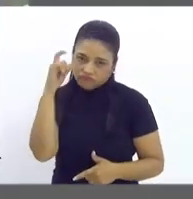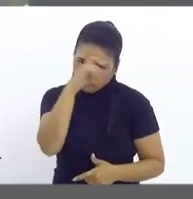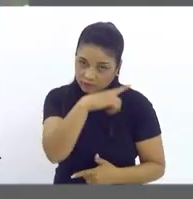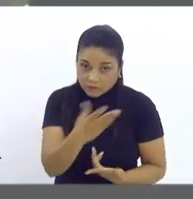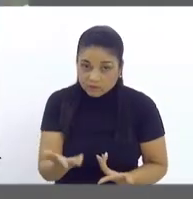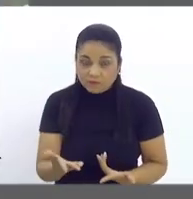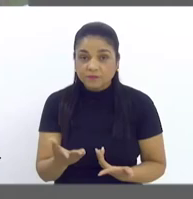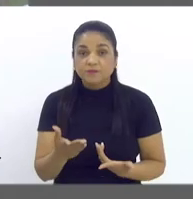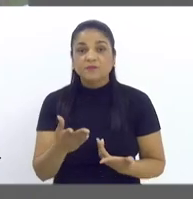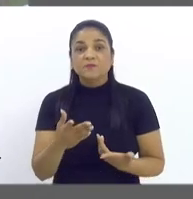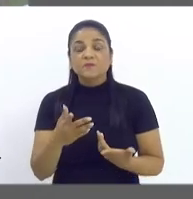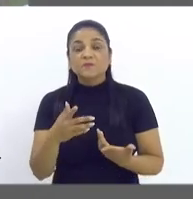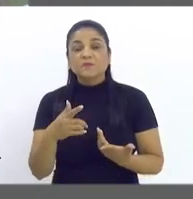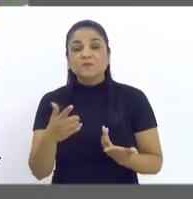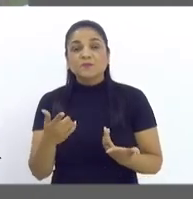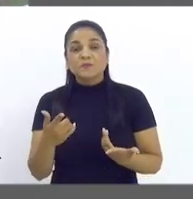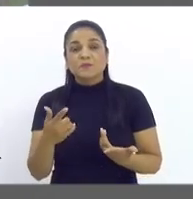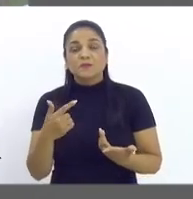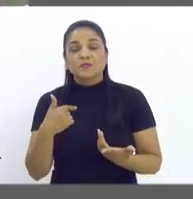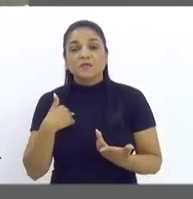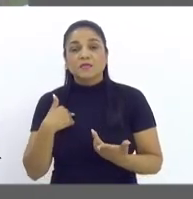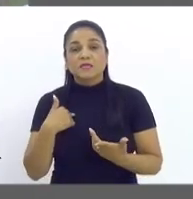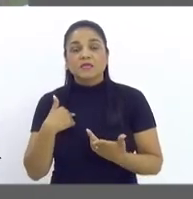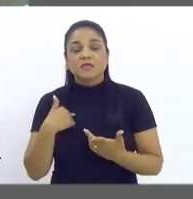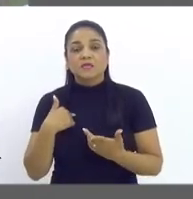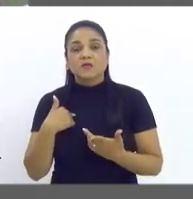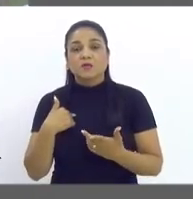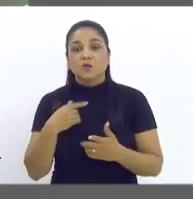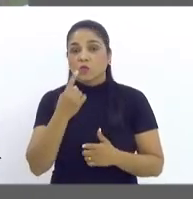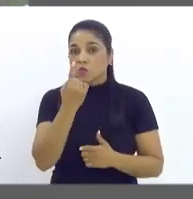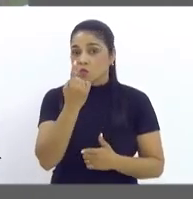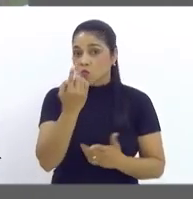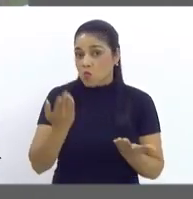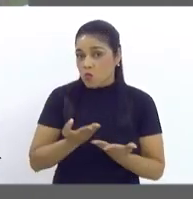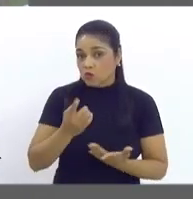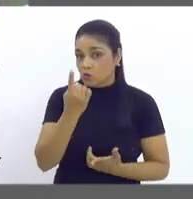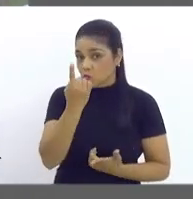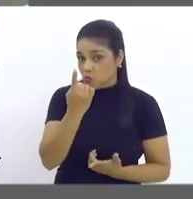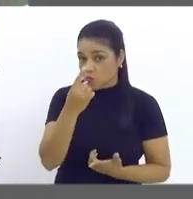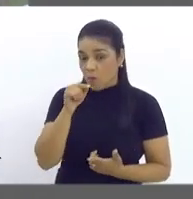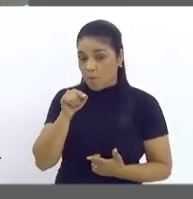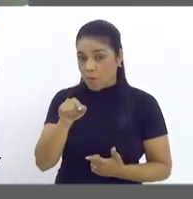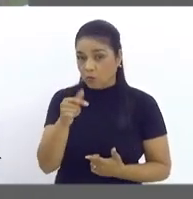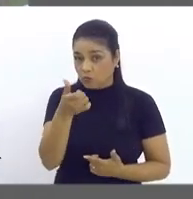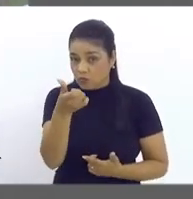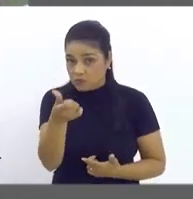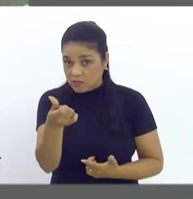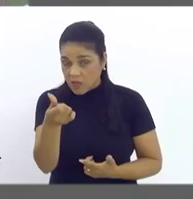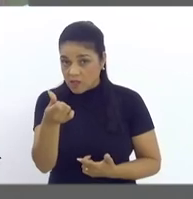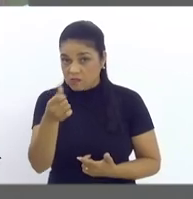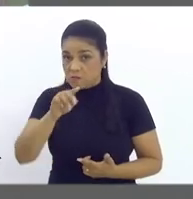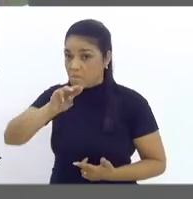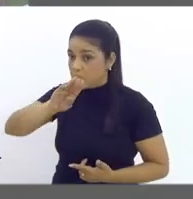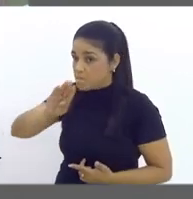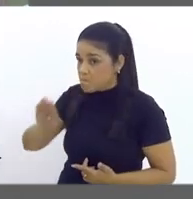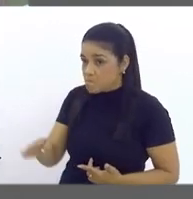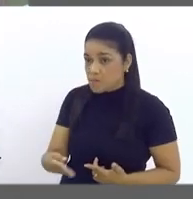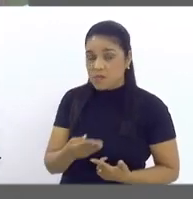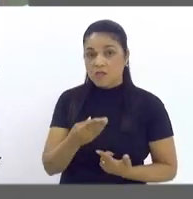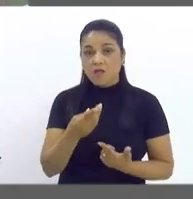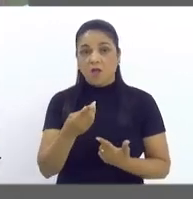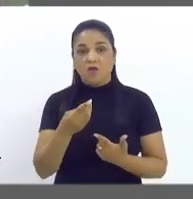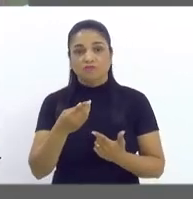E nos buscos nós temos hoje 1,6 milhão de veículos leves